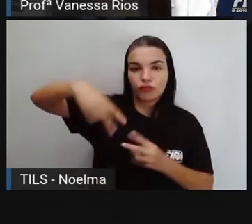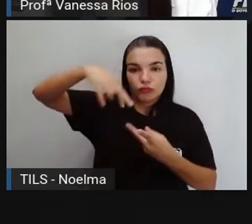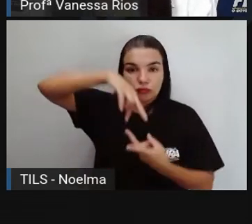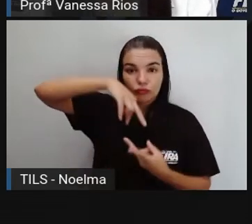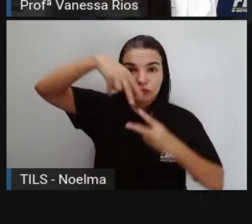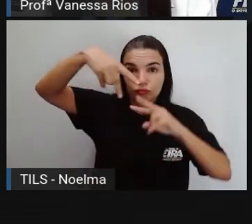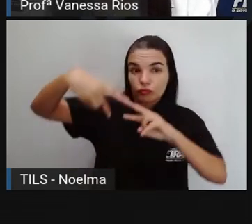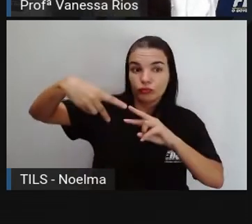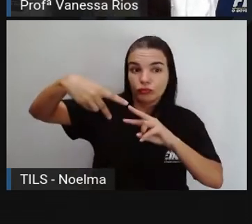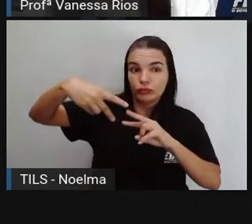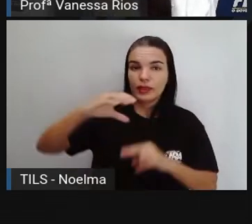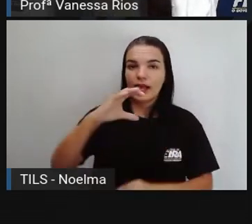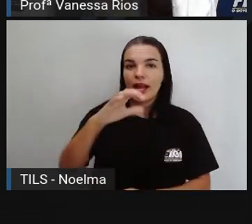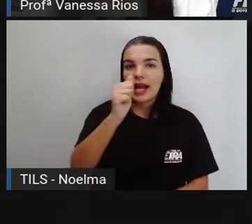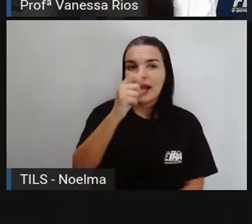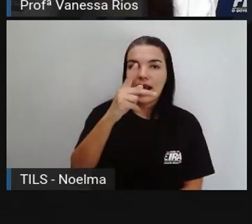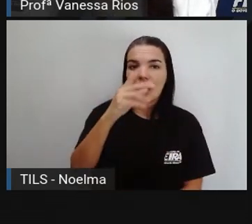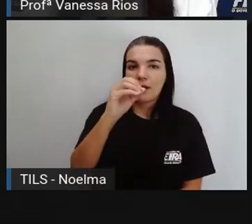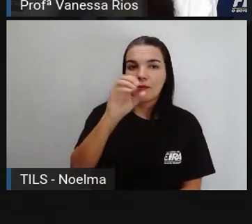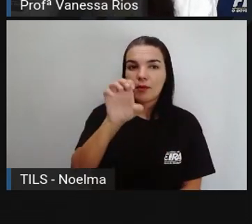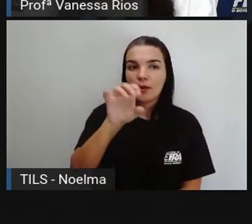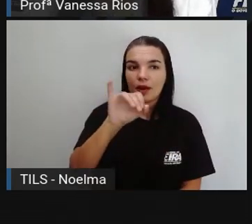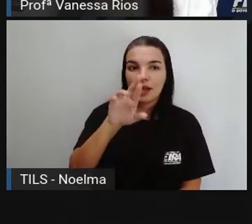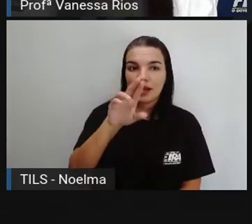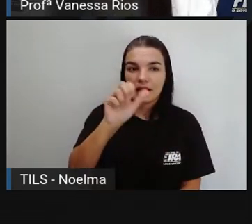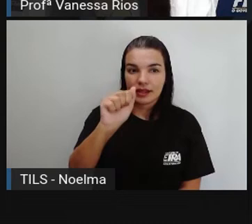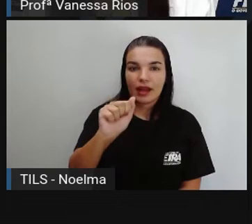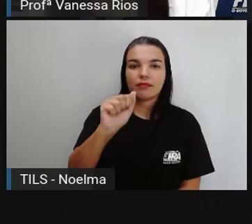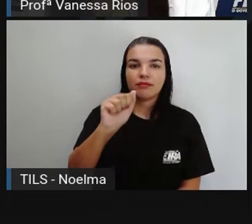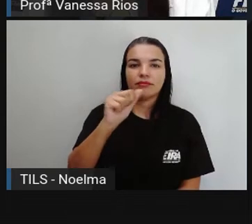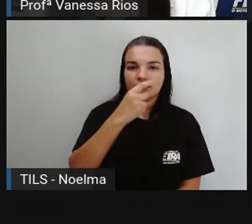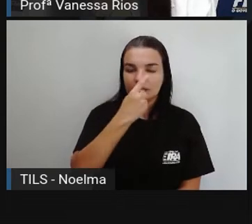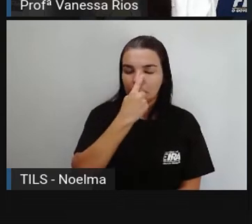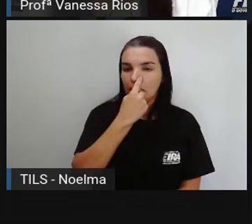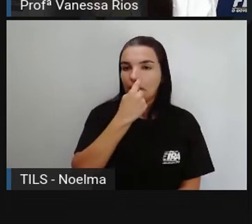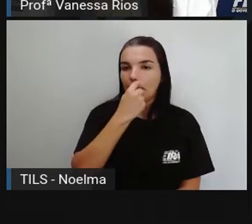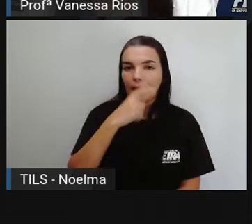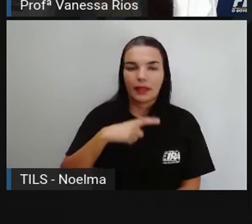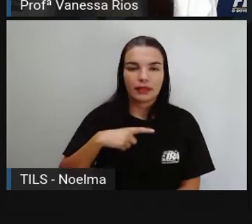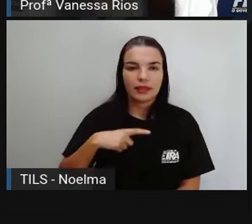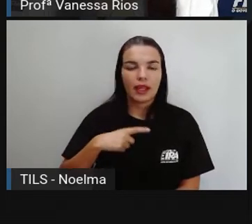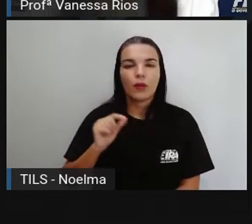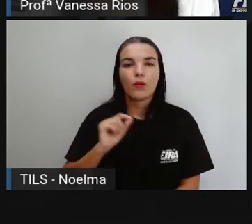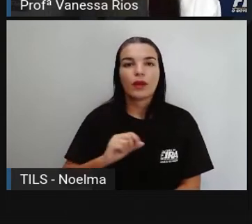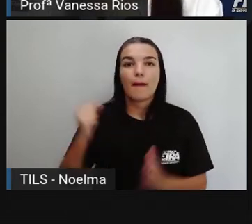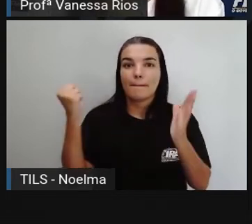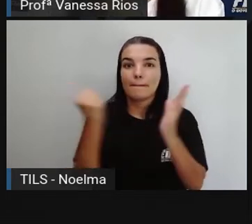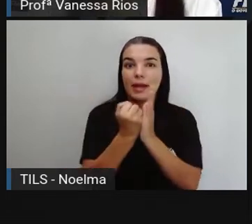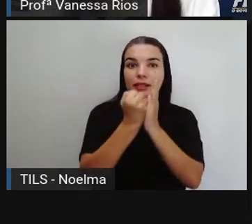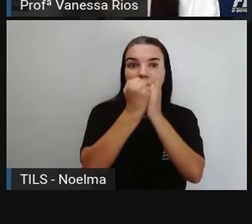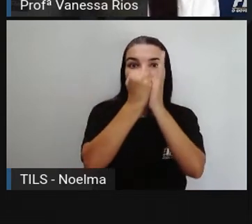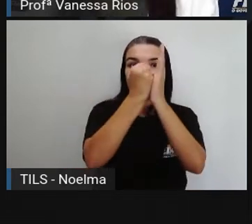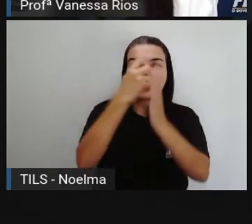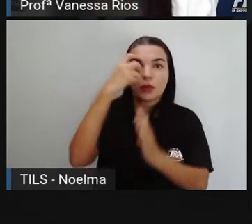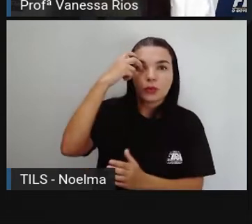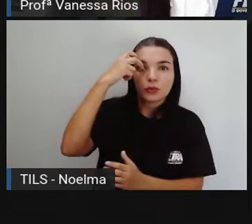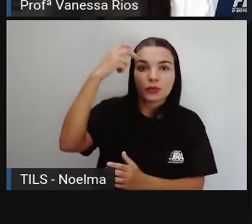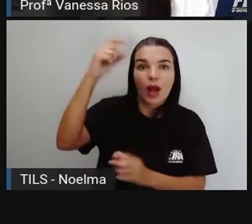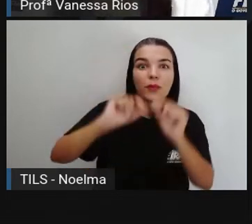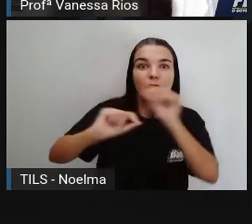aí foi intitulada, né, como Patrimônio Cultural da Humanidade. Então tem